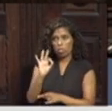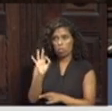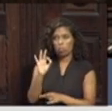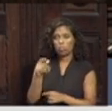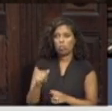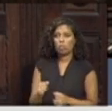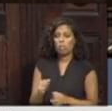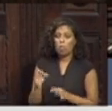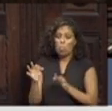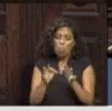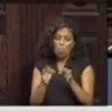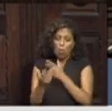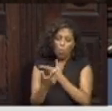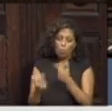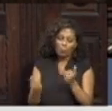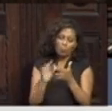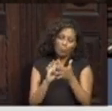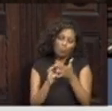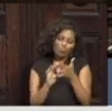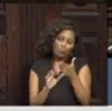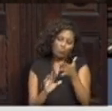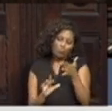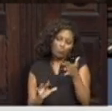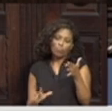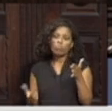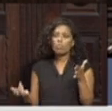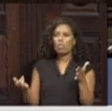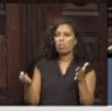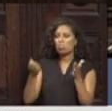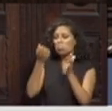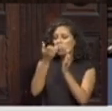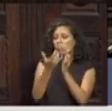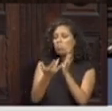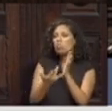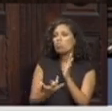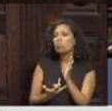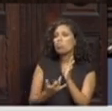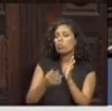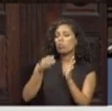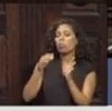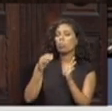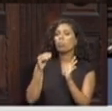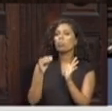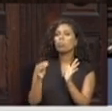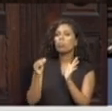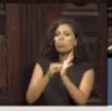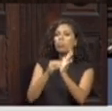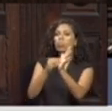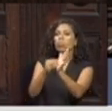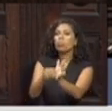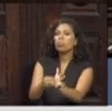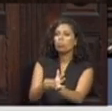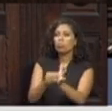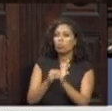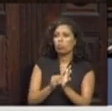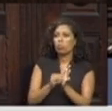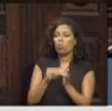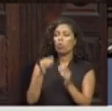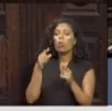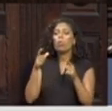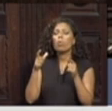realmente numa dificuldade muito grande, sem contar os funcionários do Hospital Antônio Castro. O hospital fez tudo o que